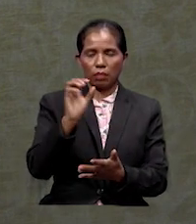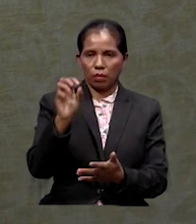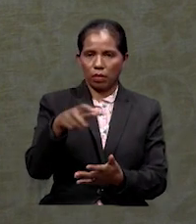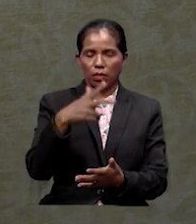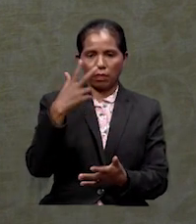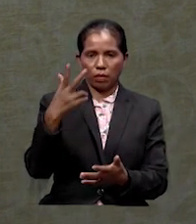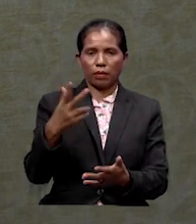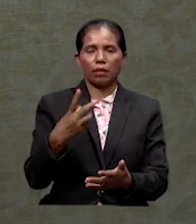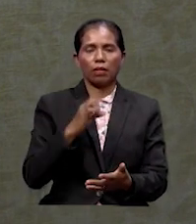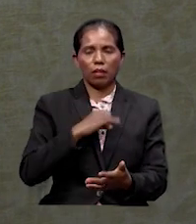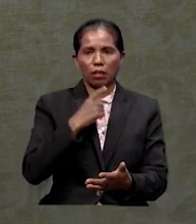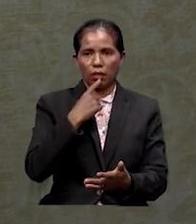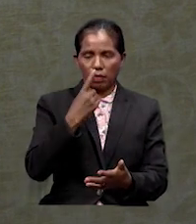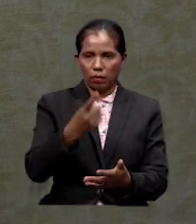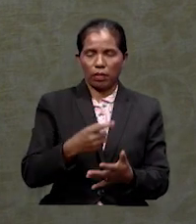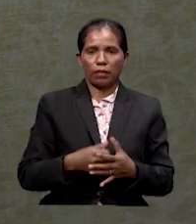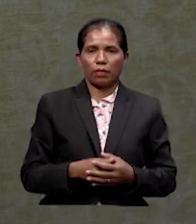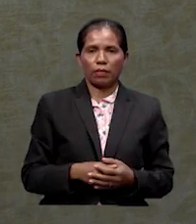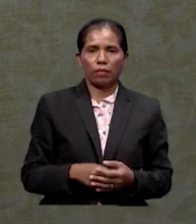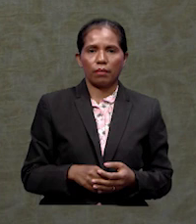2013, em Banchaú, em Atotiano, que